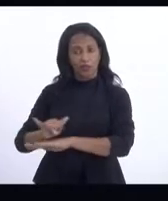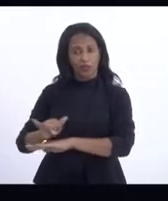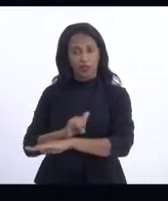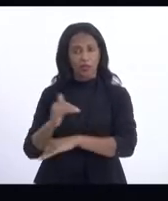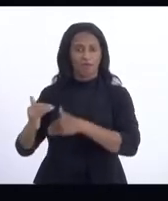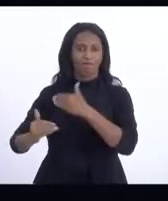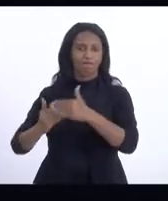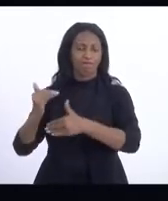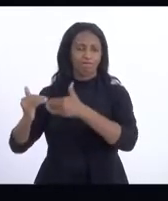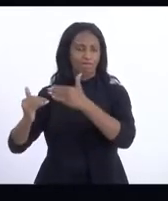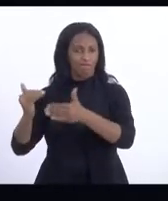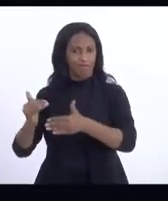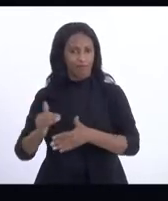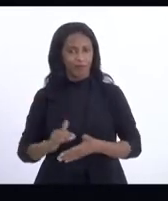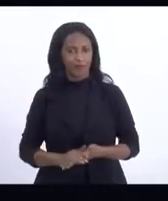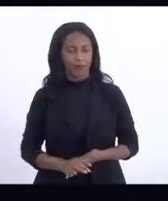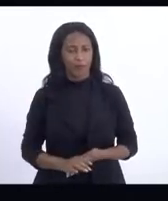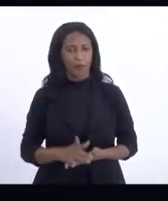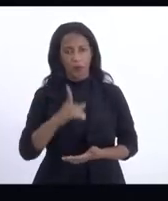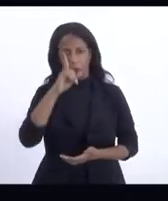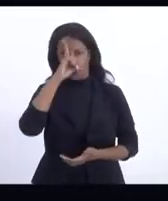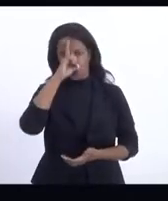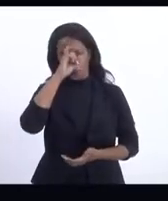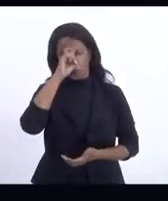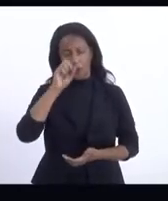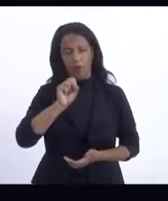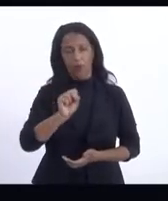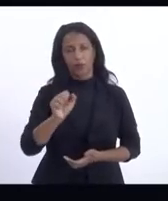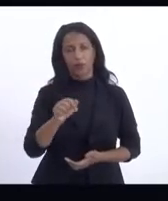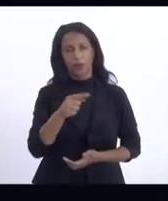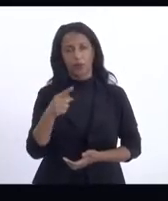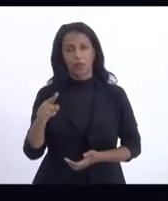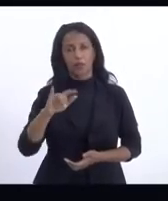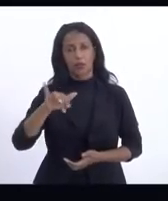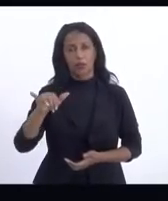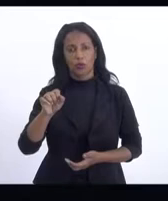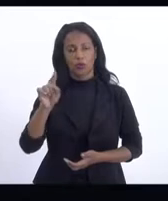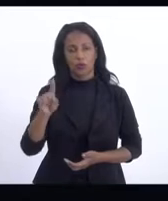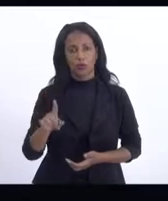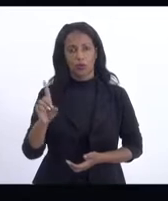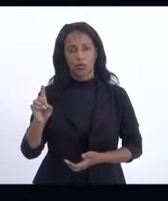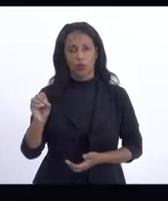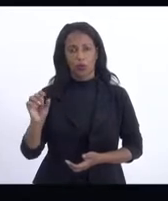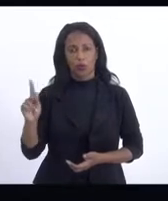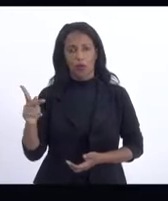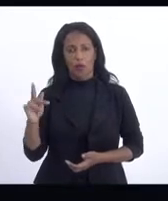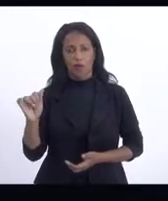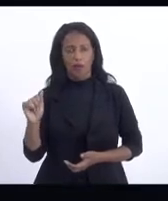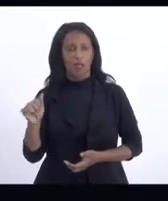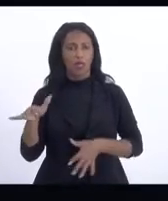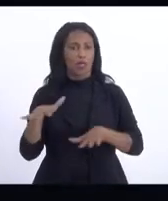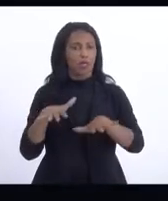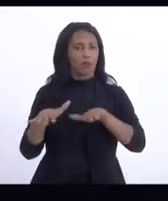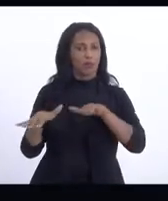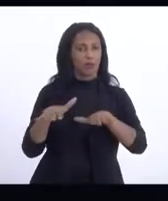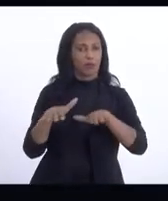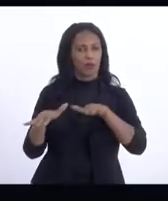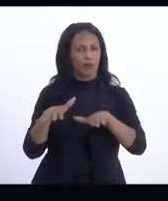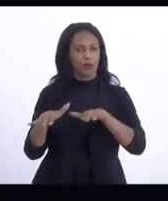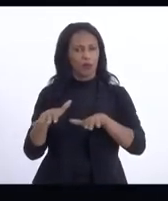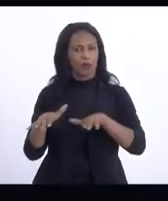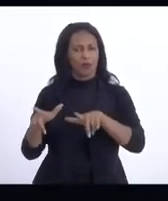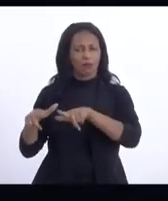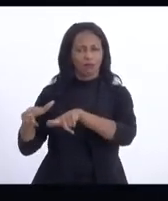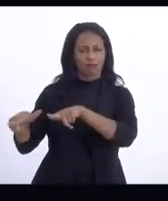crescimento. O Hospital São José do Avaí ele movimenta um grande ecossistema de diferentes serviços e